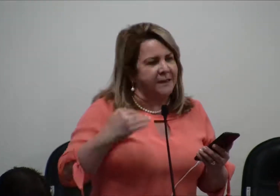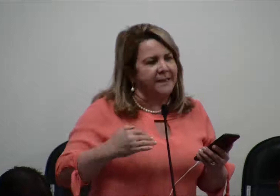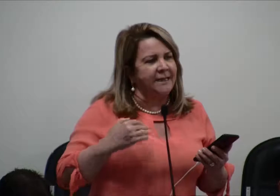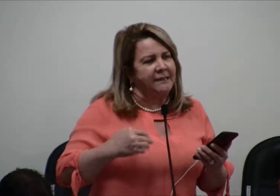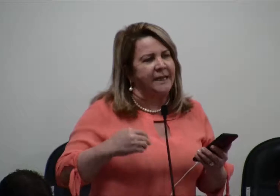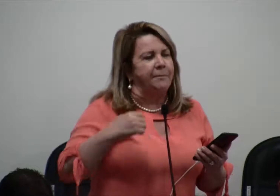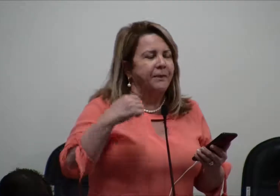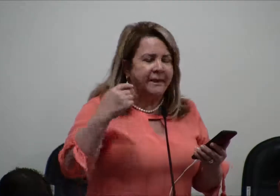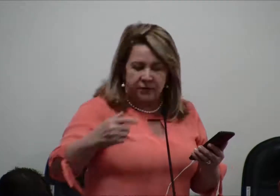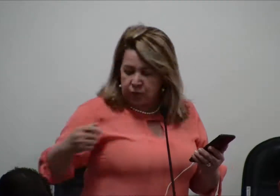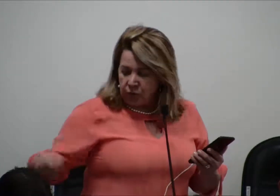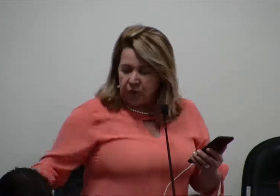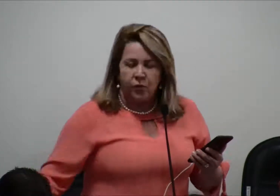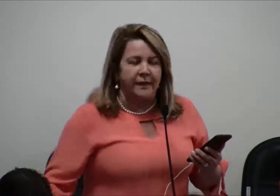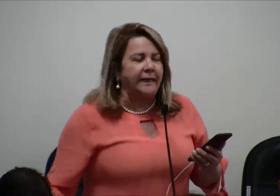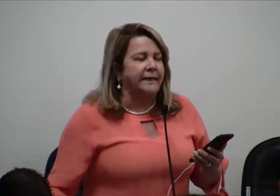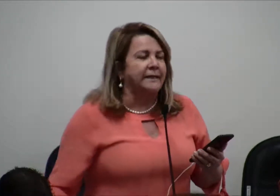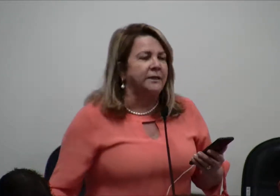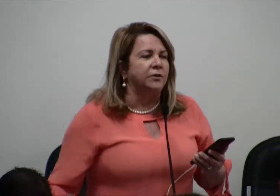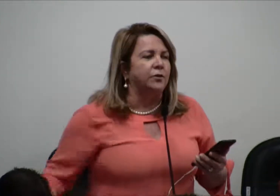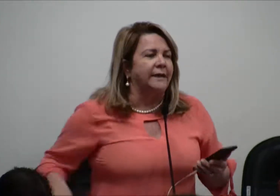Estado, você tem que ter tanto